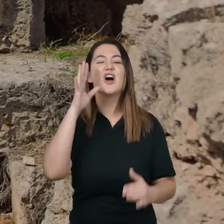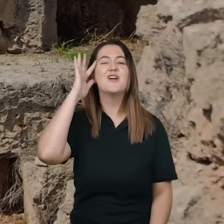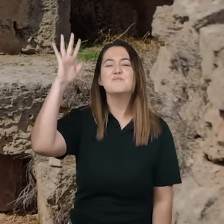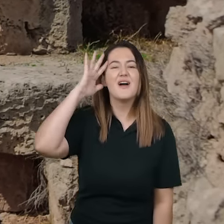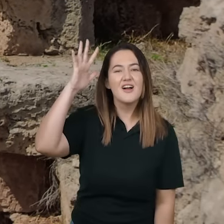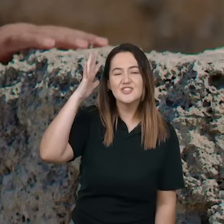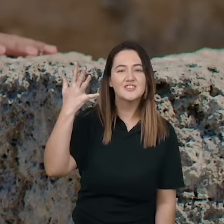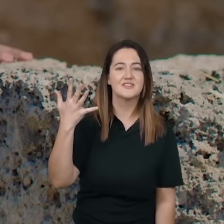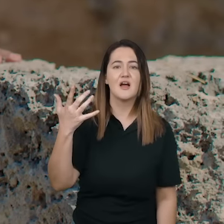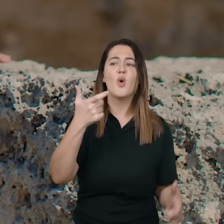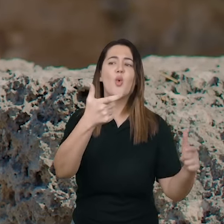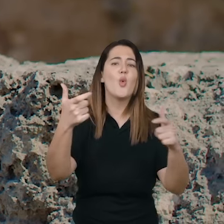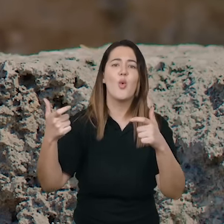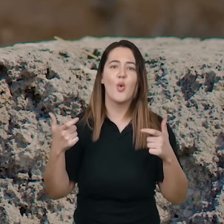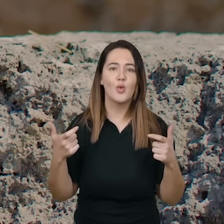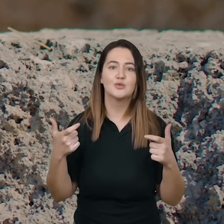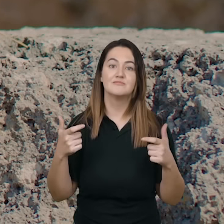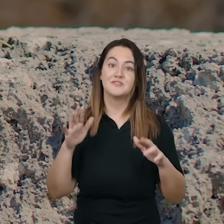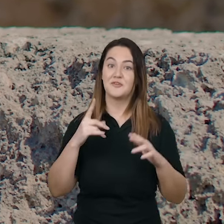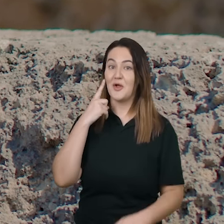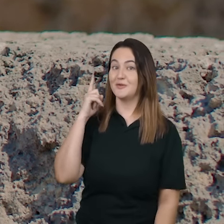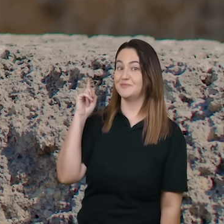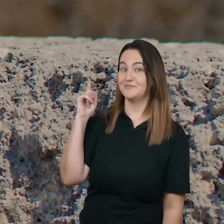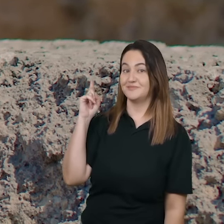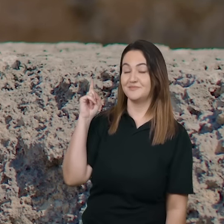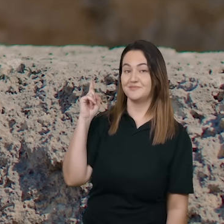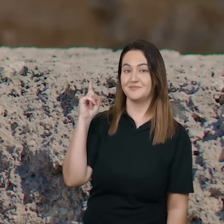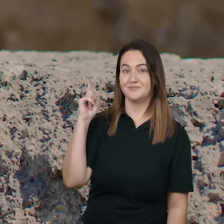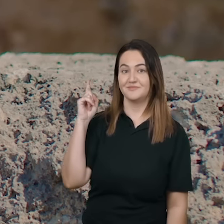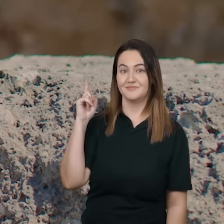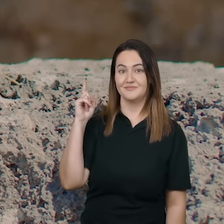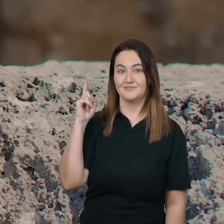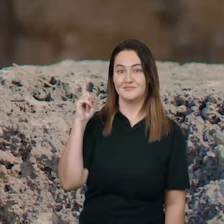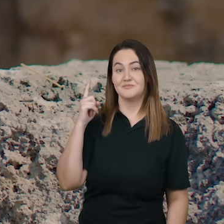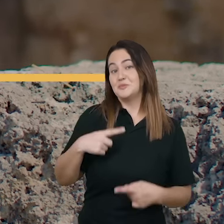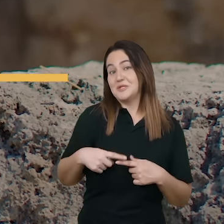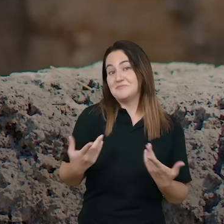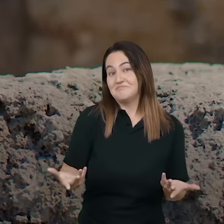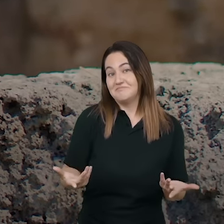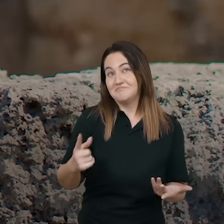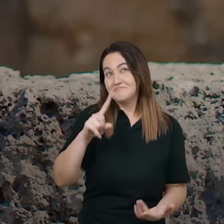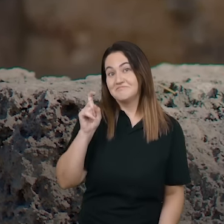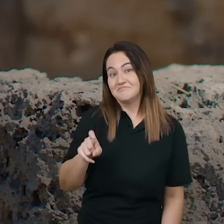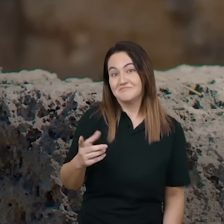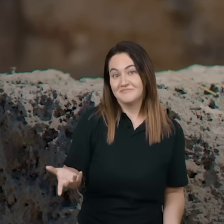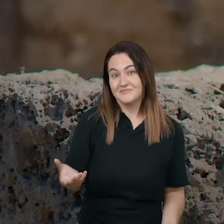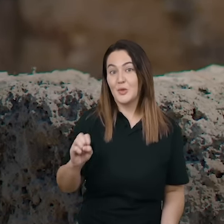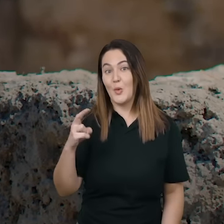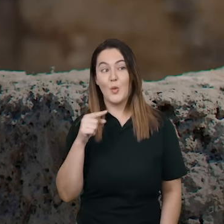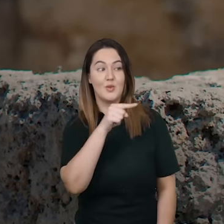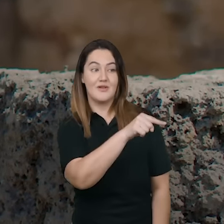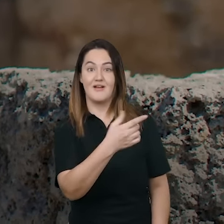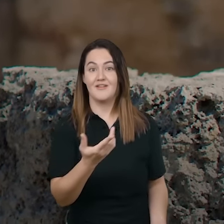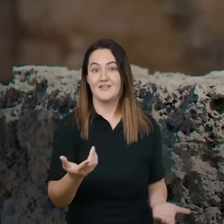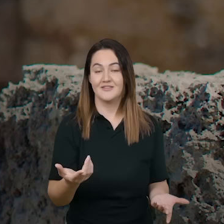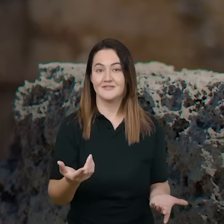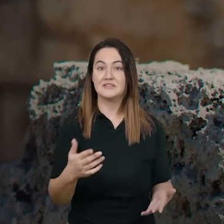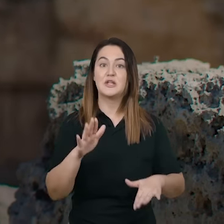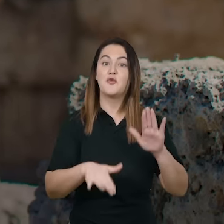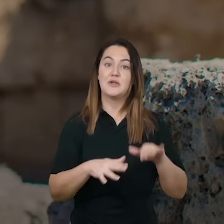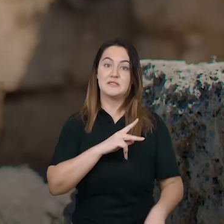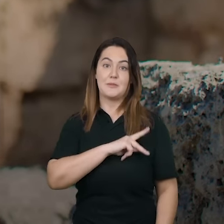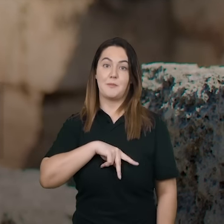imaginação, que Paulo morou nessa residência aqui. Por que não? Ou do lado de lá, quem